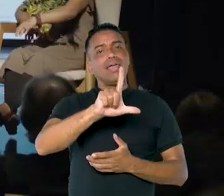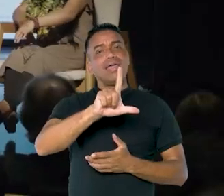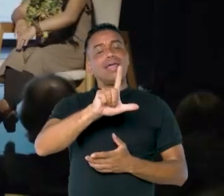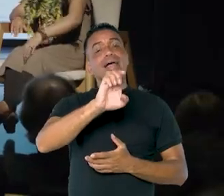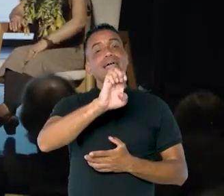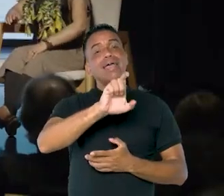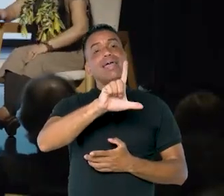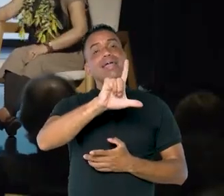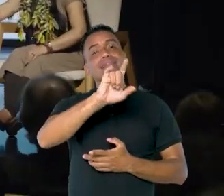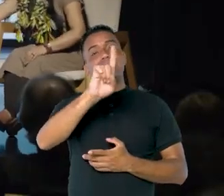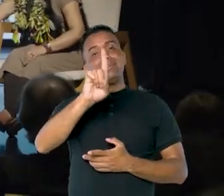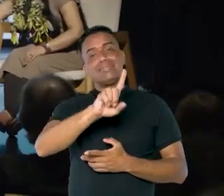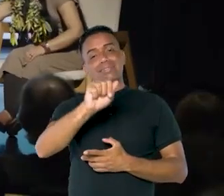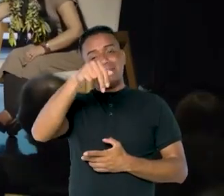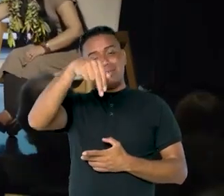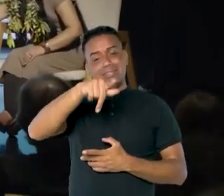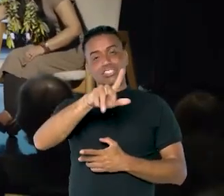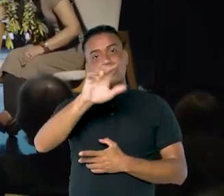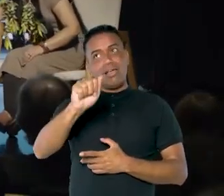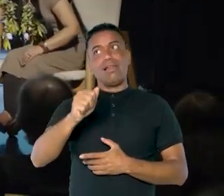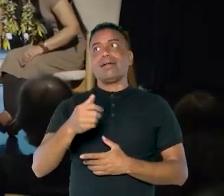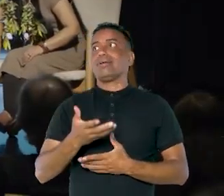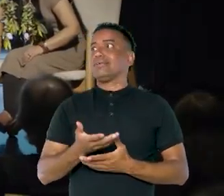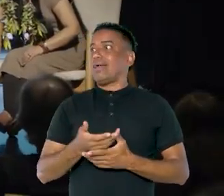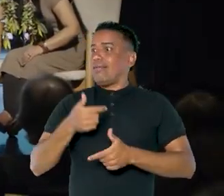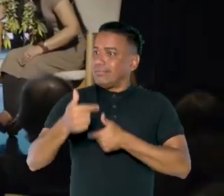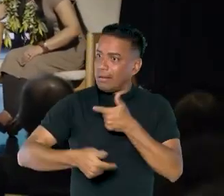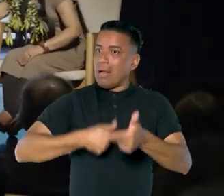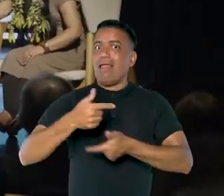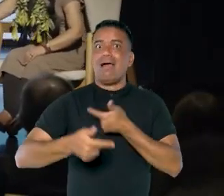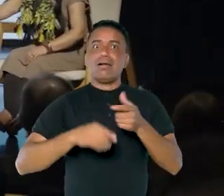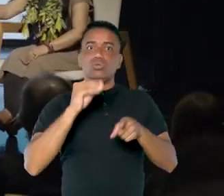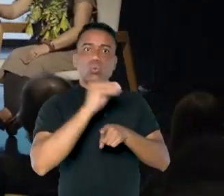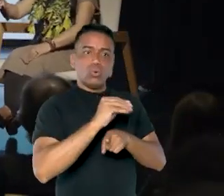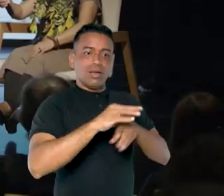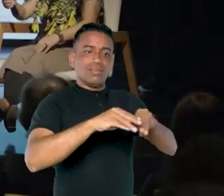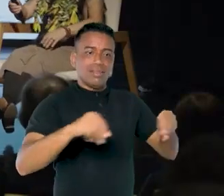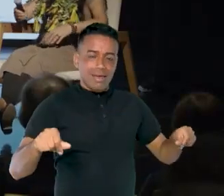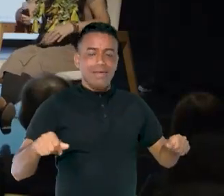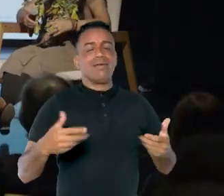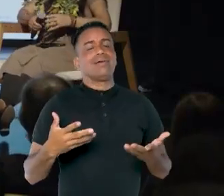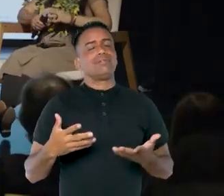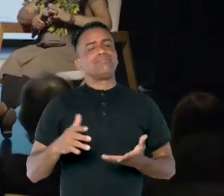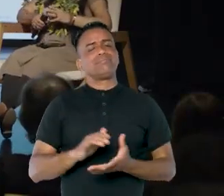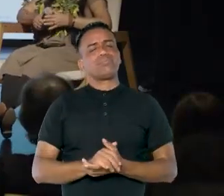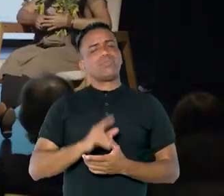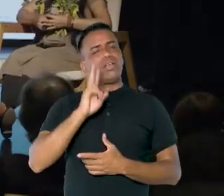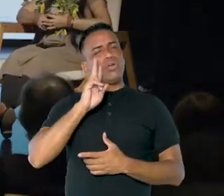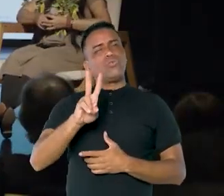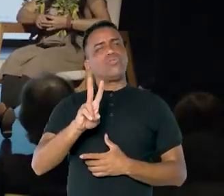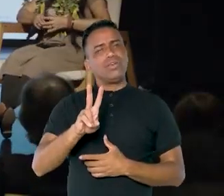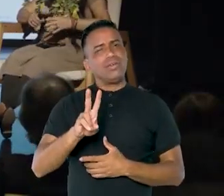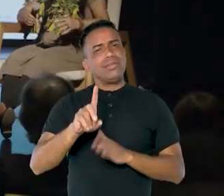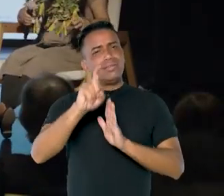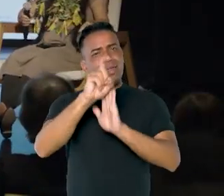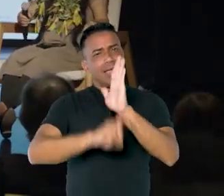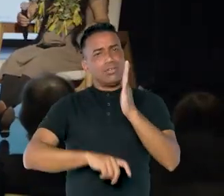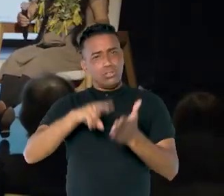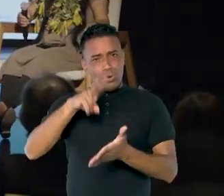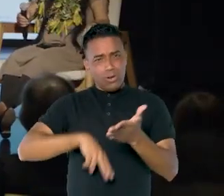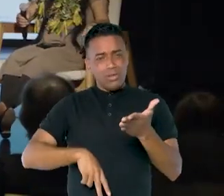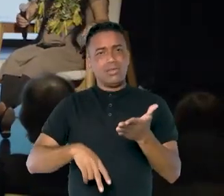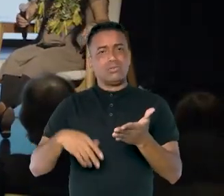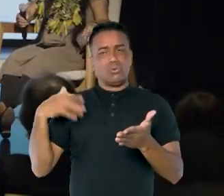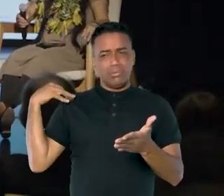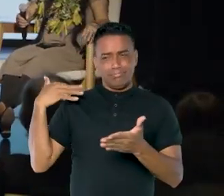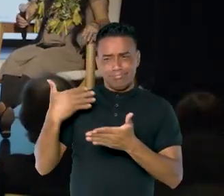vai continuar segurando por um bom tempo, né, Elisângela? E eu vi em um dos textos que eu li sobre a sua